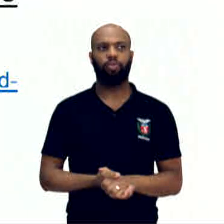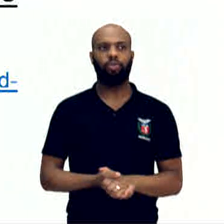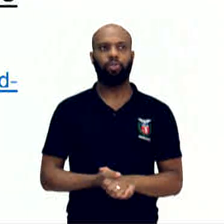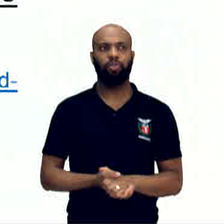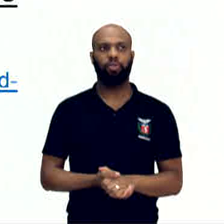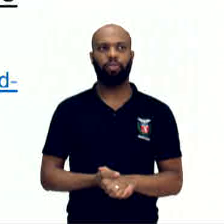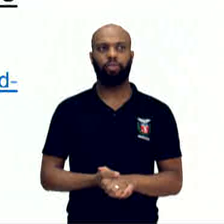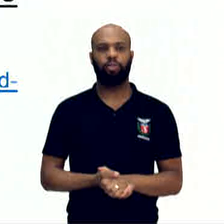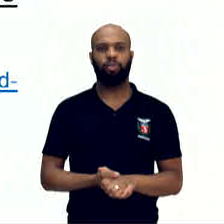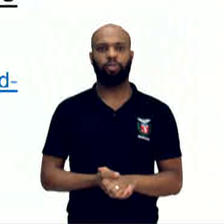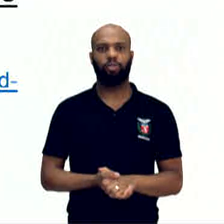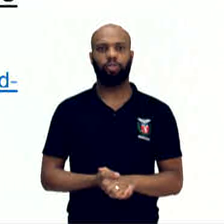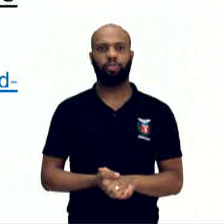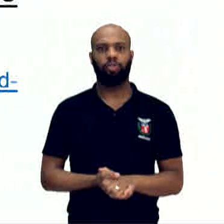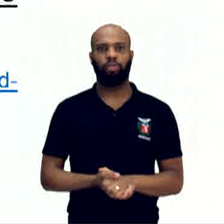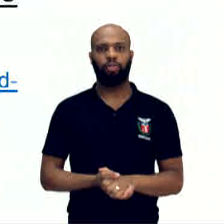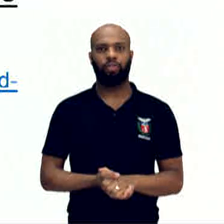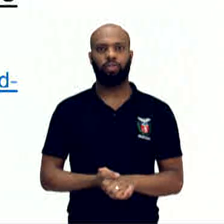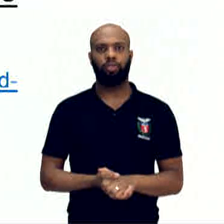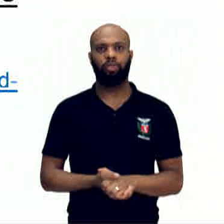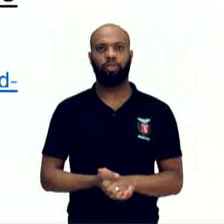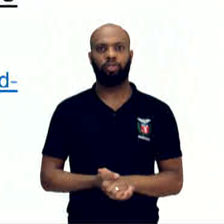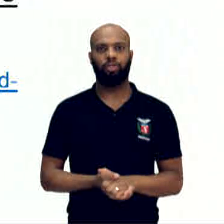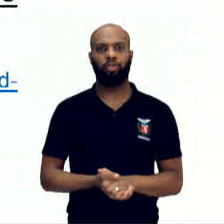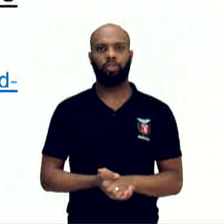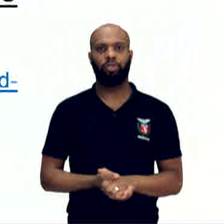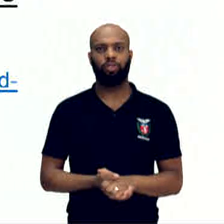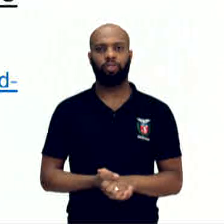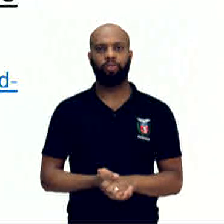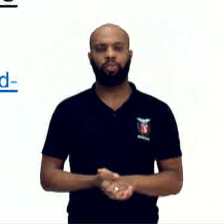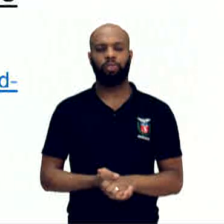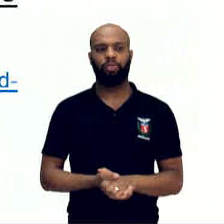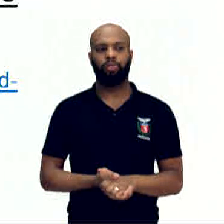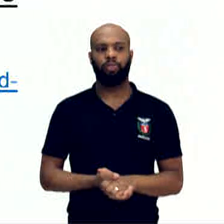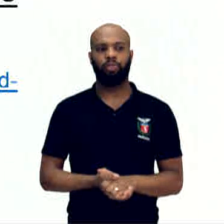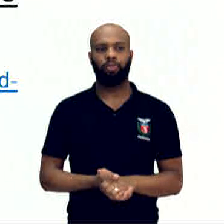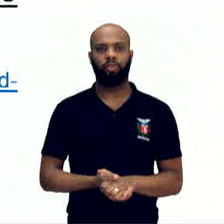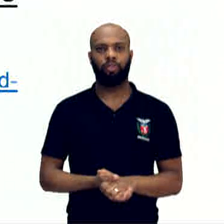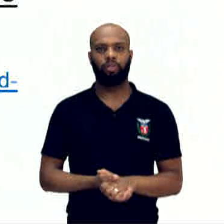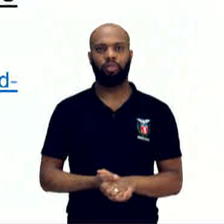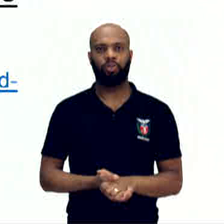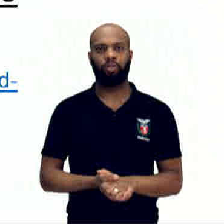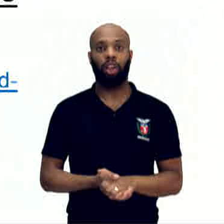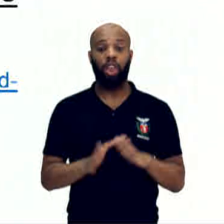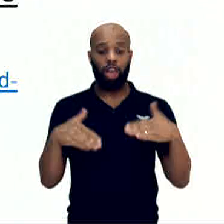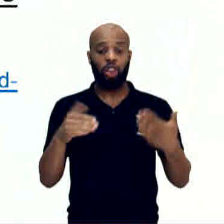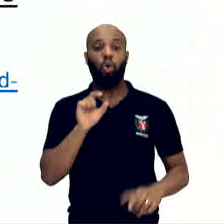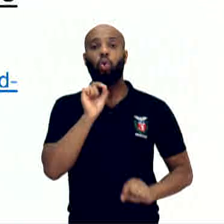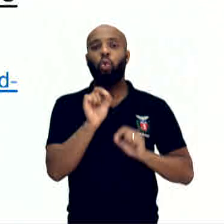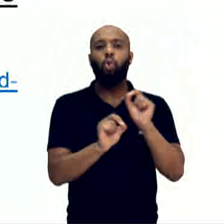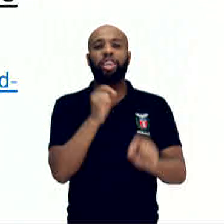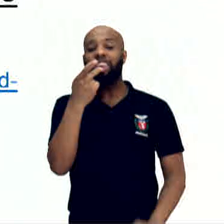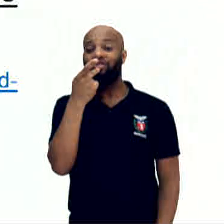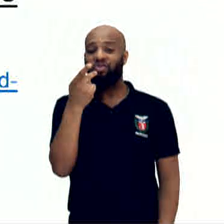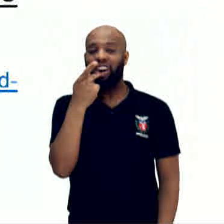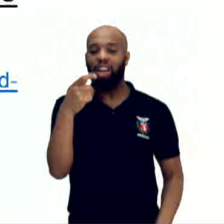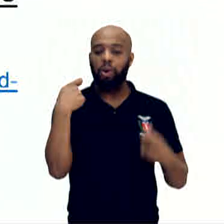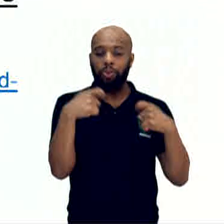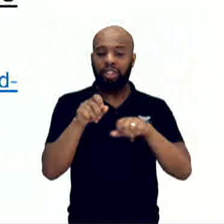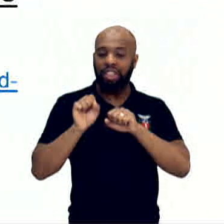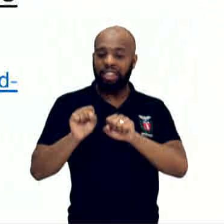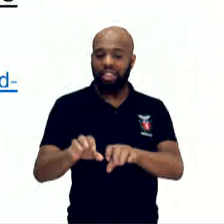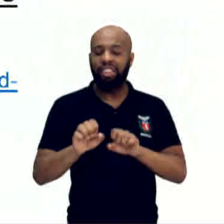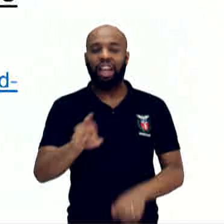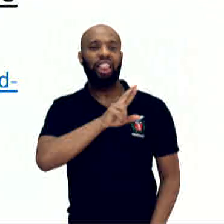ensinemos nas escolas, el castelhano ou el espanhol, que efetivamente hablamos, aquilo que falamos, não aquilo que está no livro